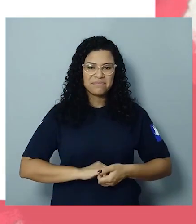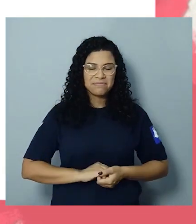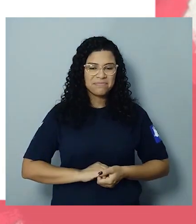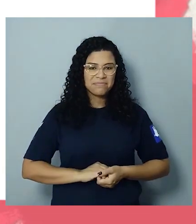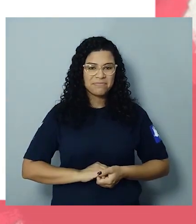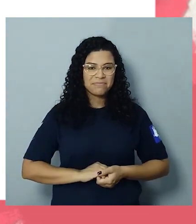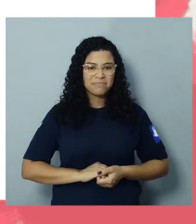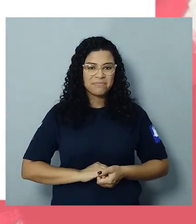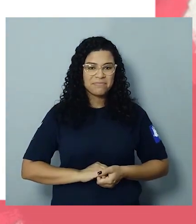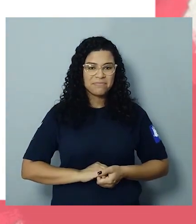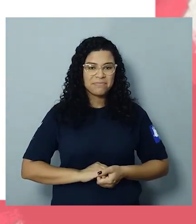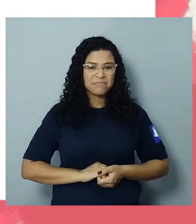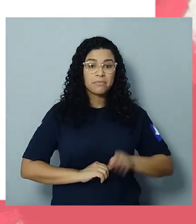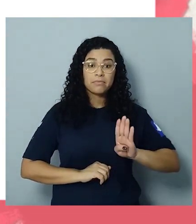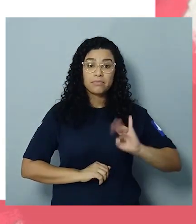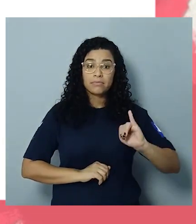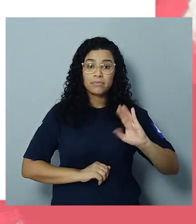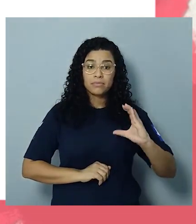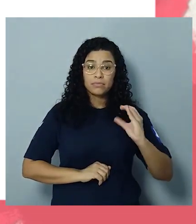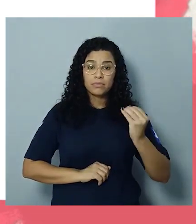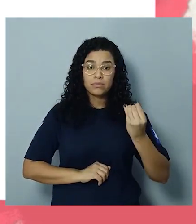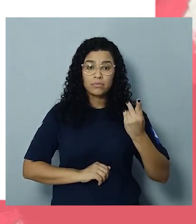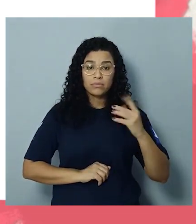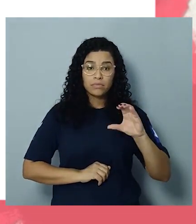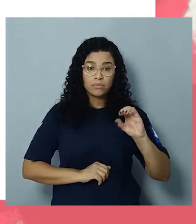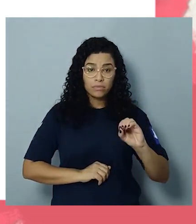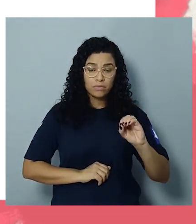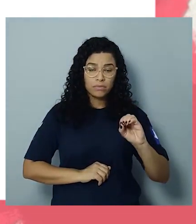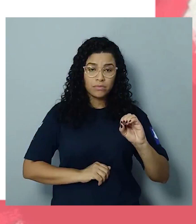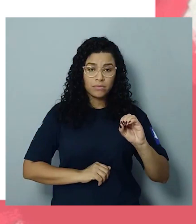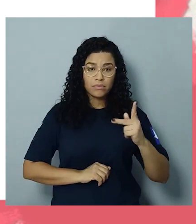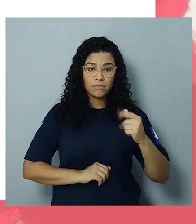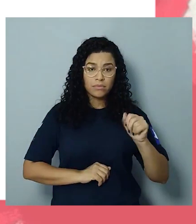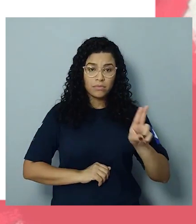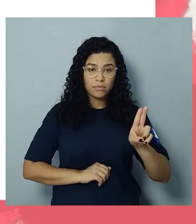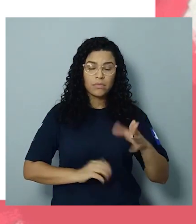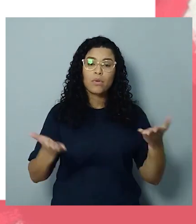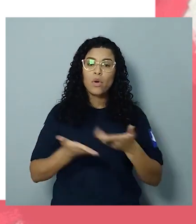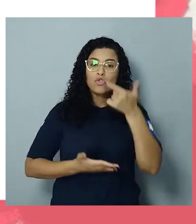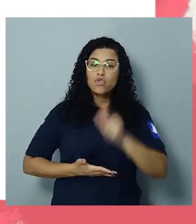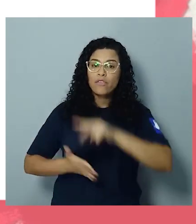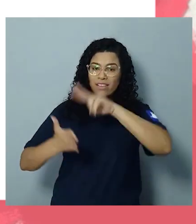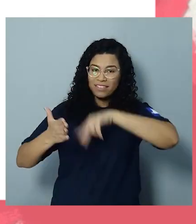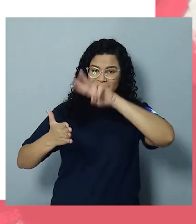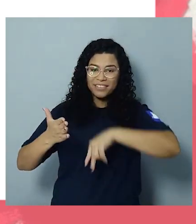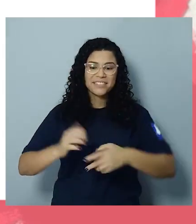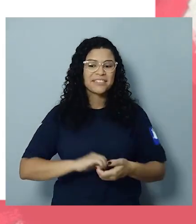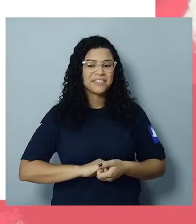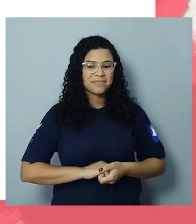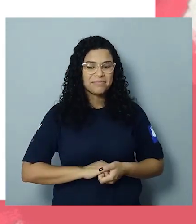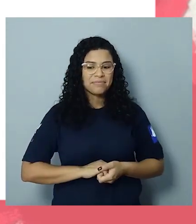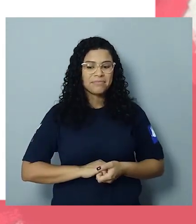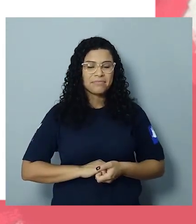a mesma cor bicho-pau Vamos ler novamente todos os nossos bichinhos vamos